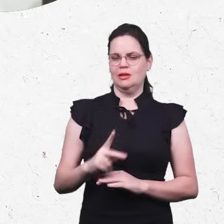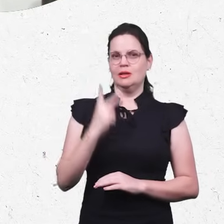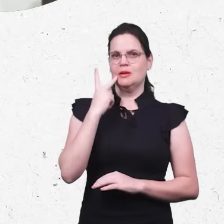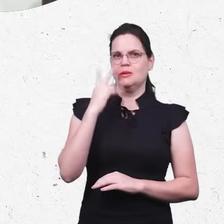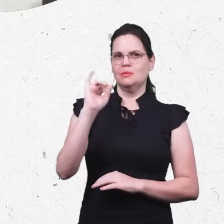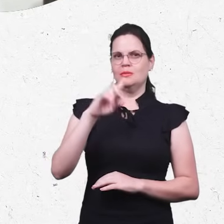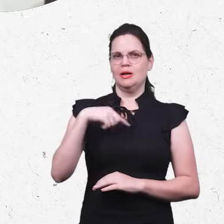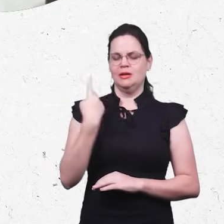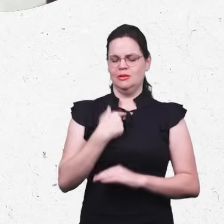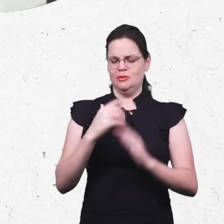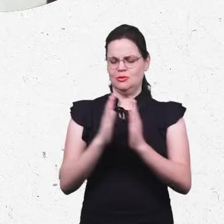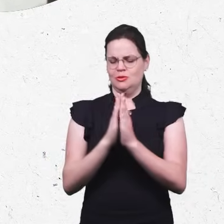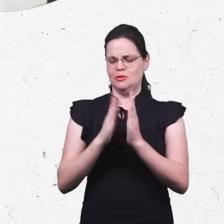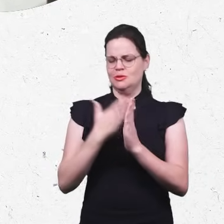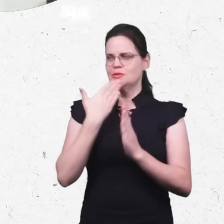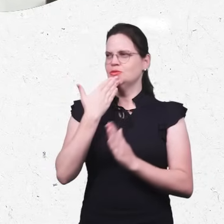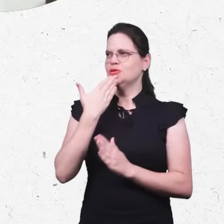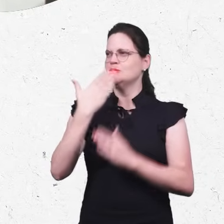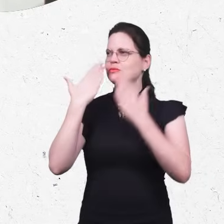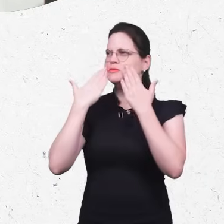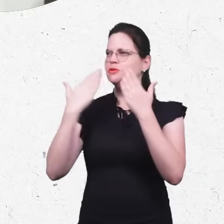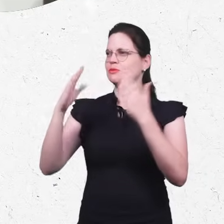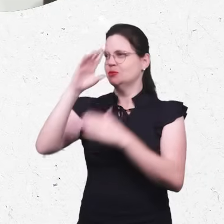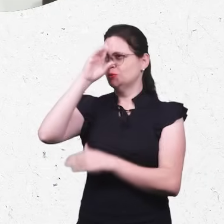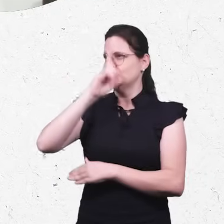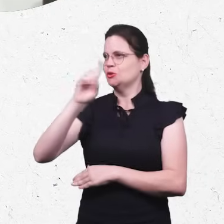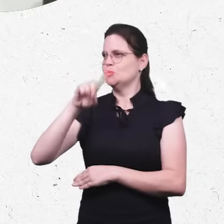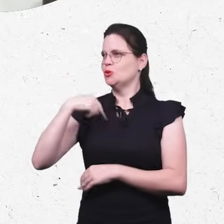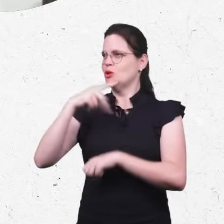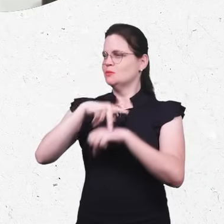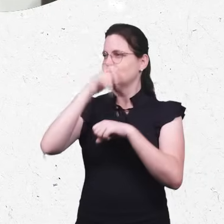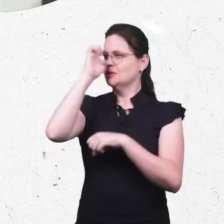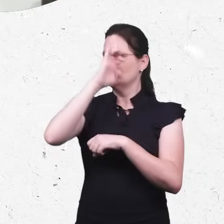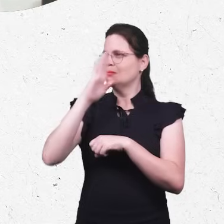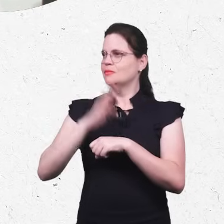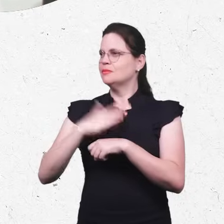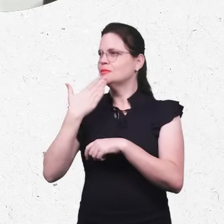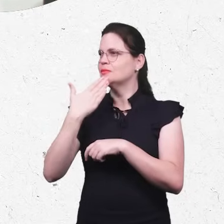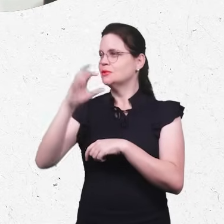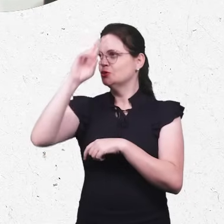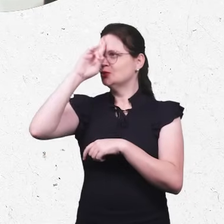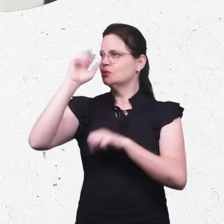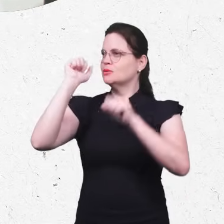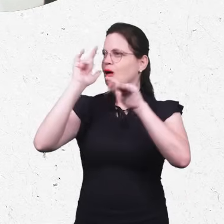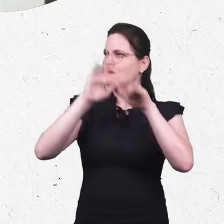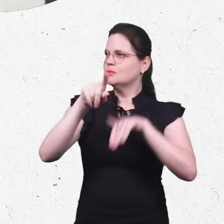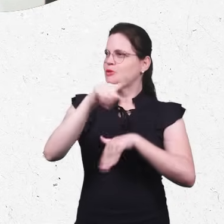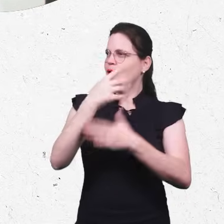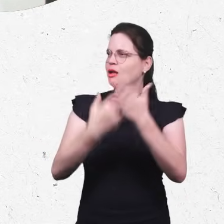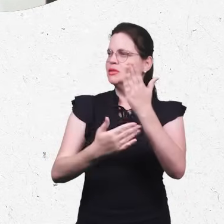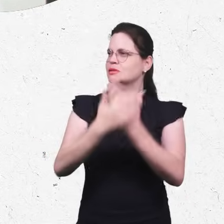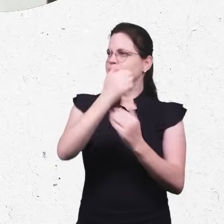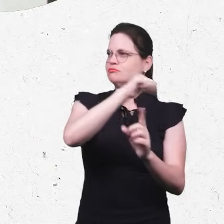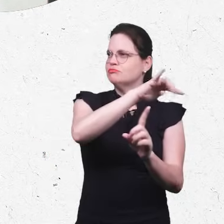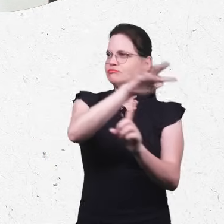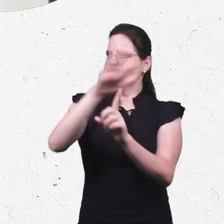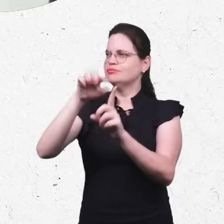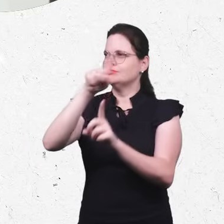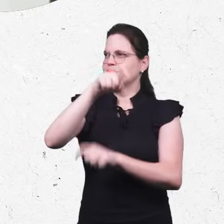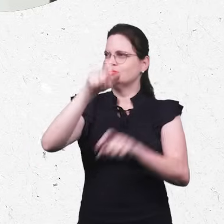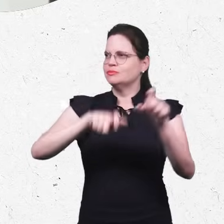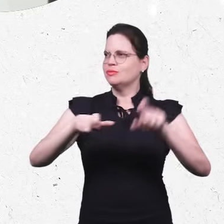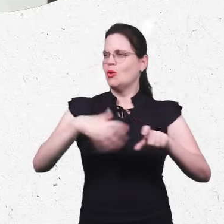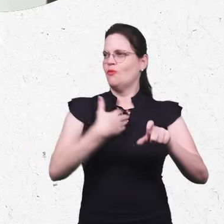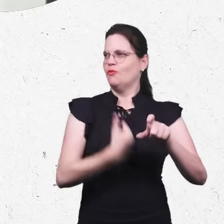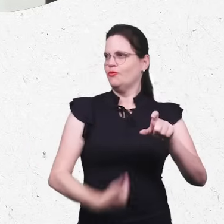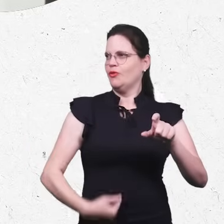ao Senhor e apresentamos diante do Teu altar, ó Deus, a nossa pátria. Pedimos, ó Deus, que o Senhor venha estar com as Tuas mãos estendidas, Senhor, sobre